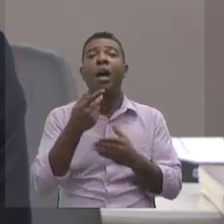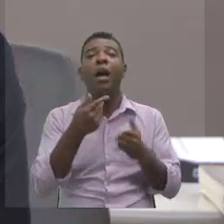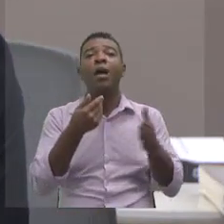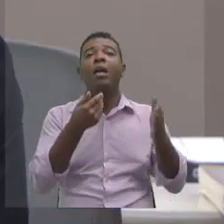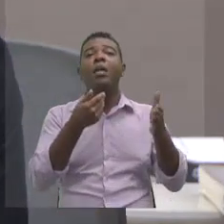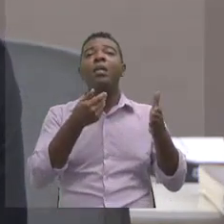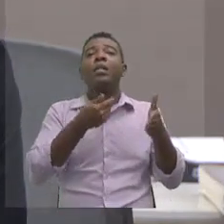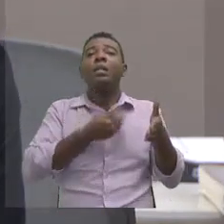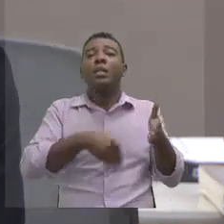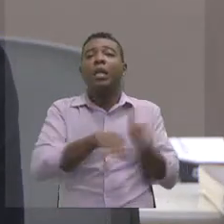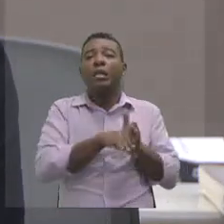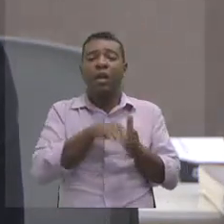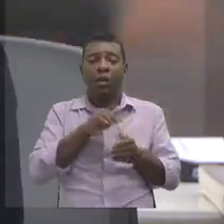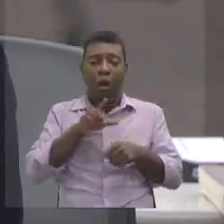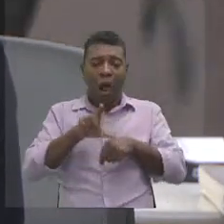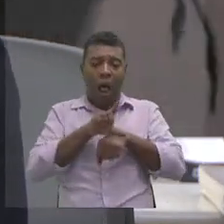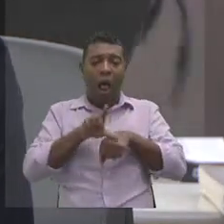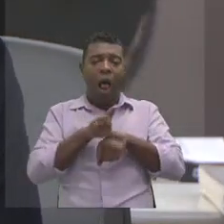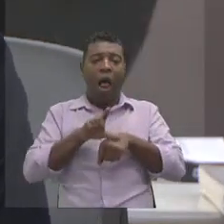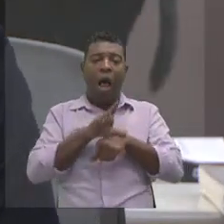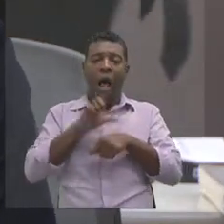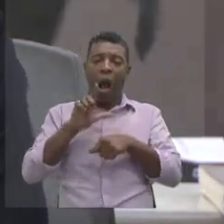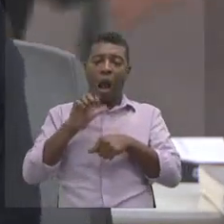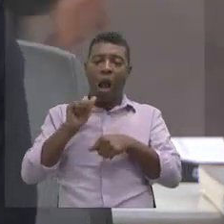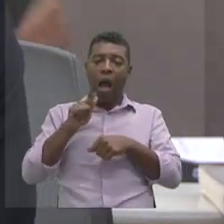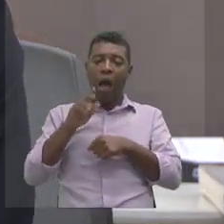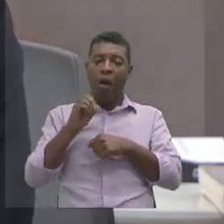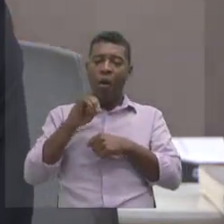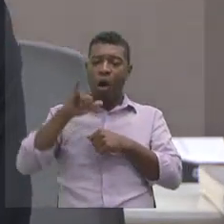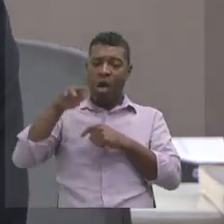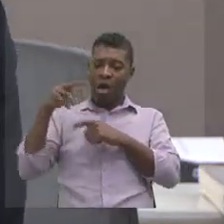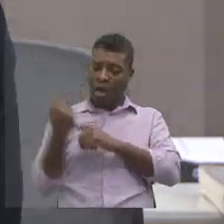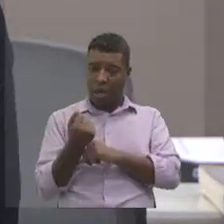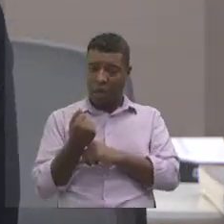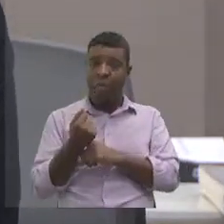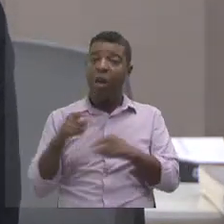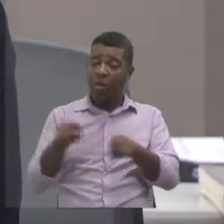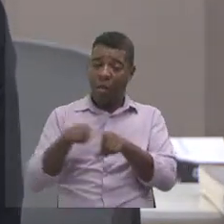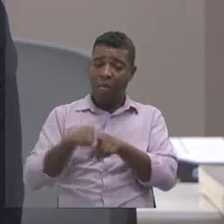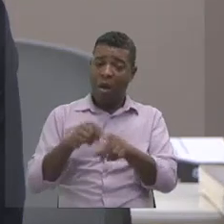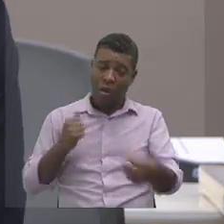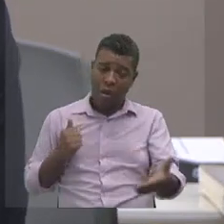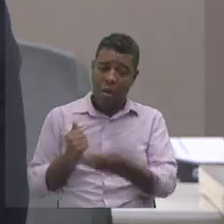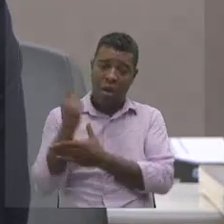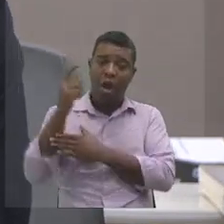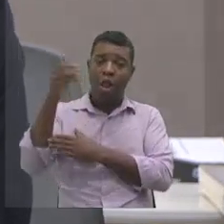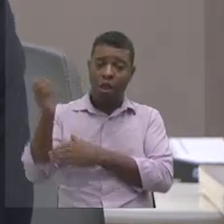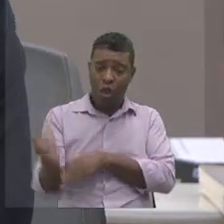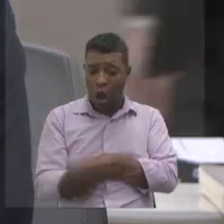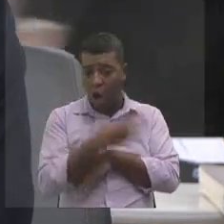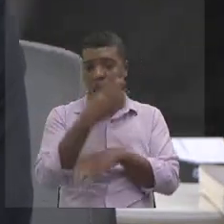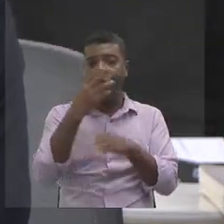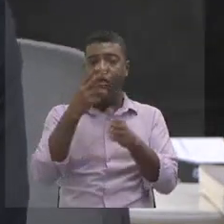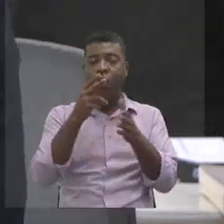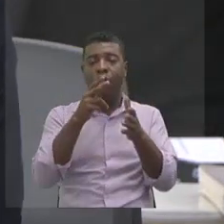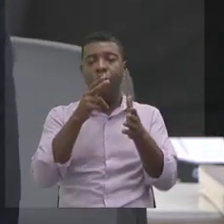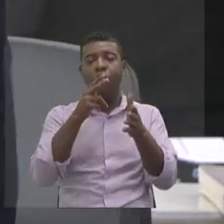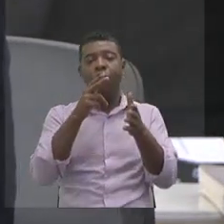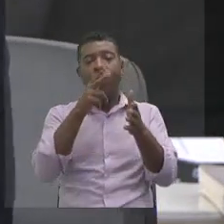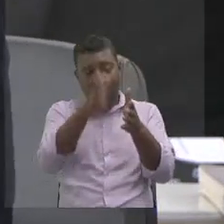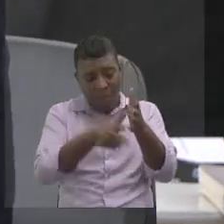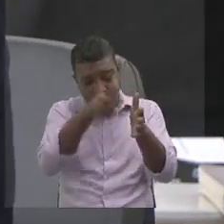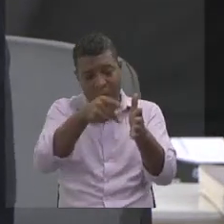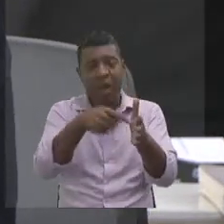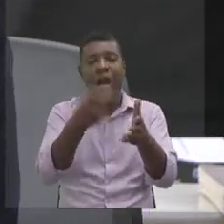da Lagoinha a compra de novos equipamentos né de novos trens aí com ar condicionado